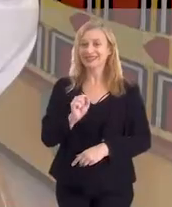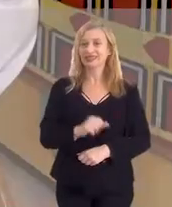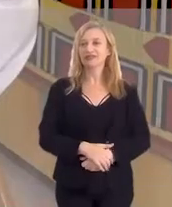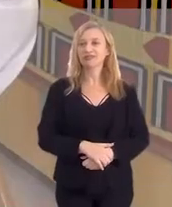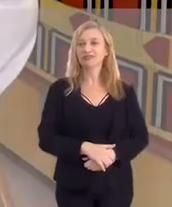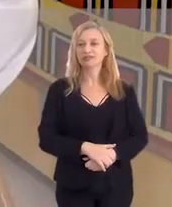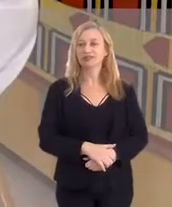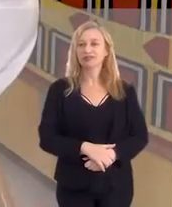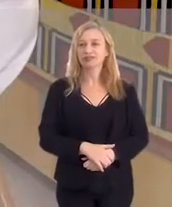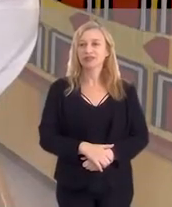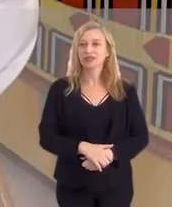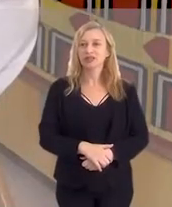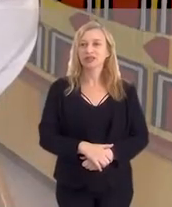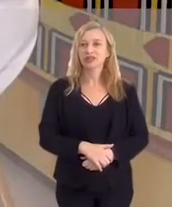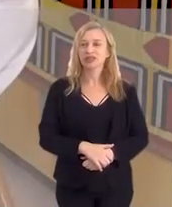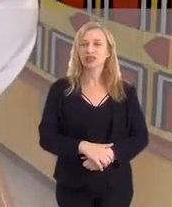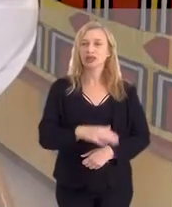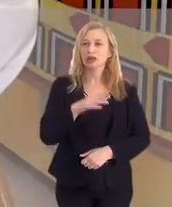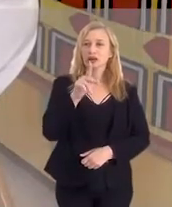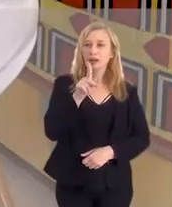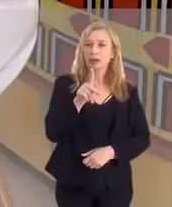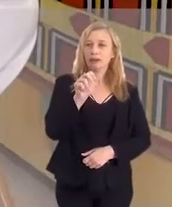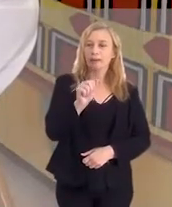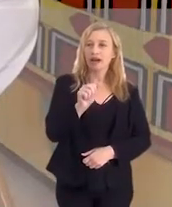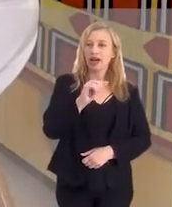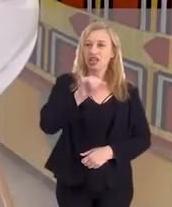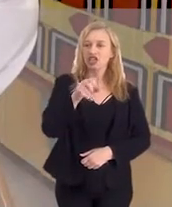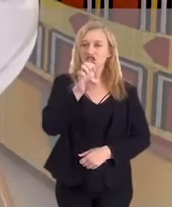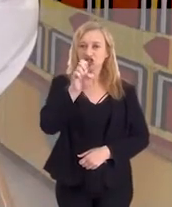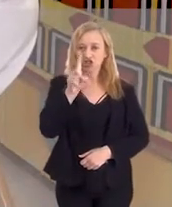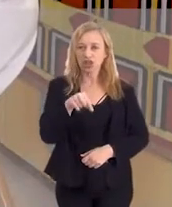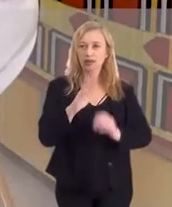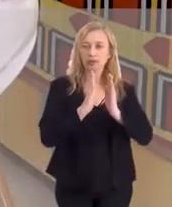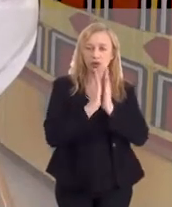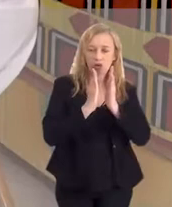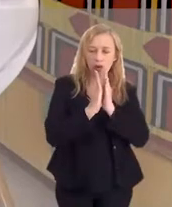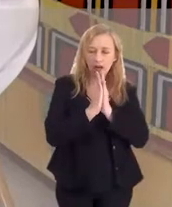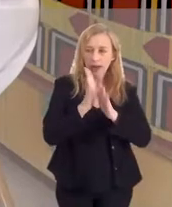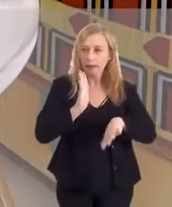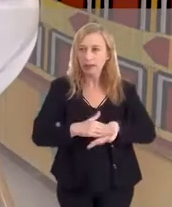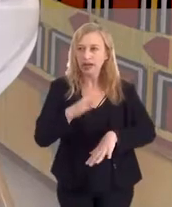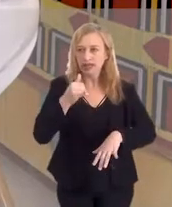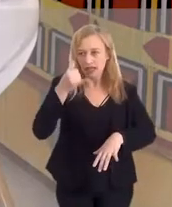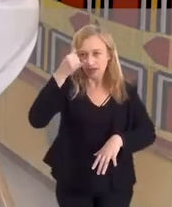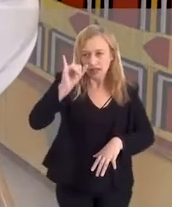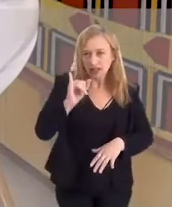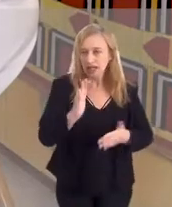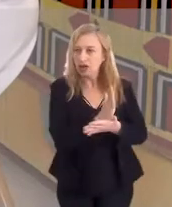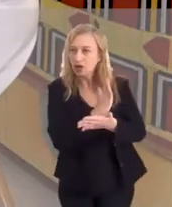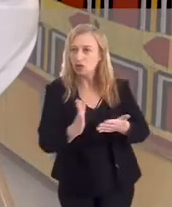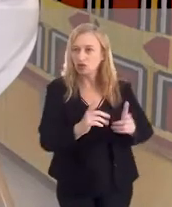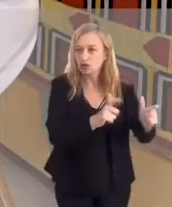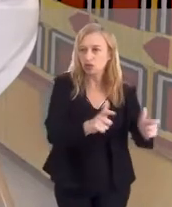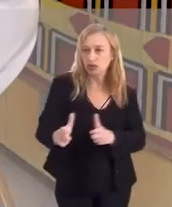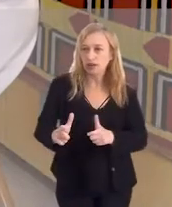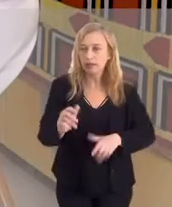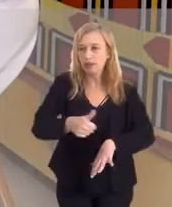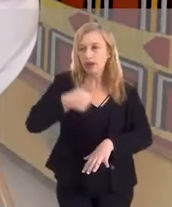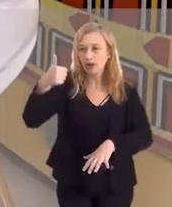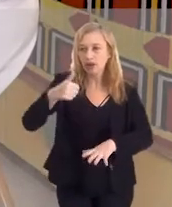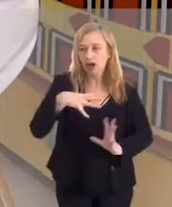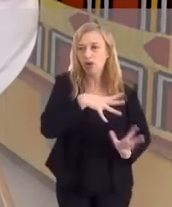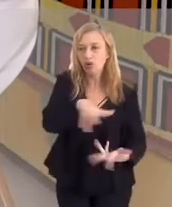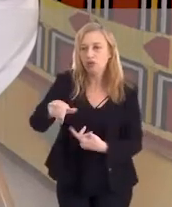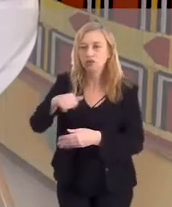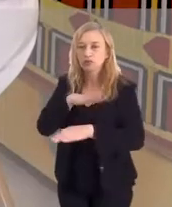Sim, fazemos. É um chamado dos pajés para nós podermos rezar mais, para evitarmos certos lugares, para poder melhorar o planeta